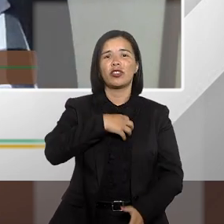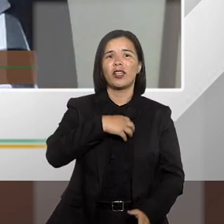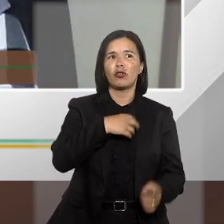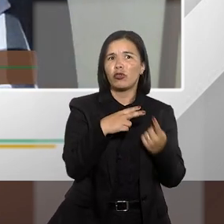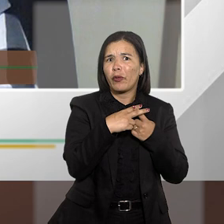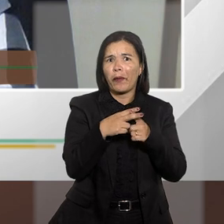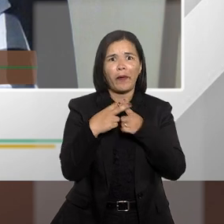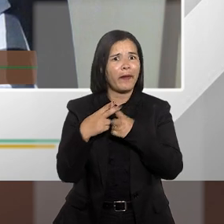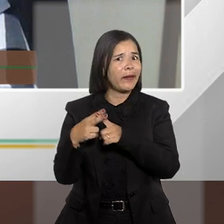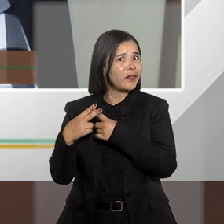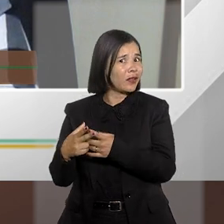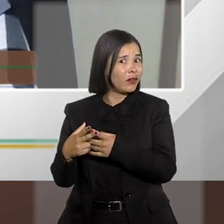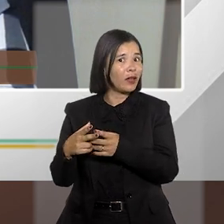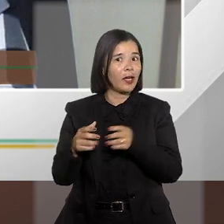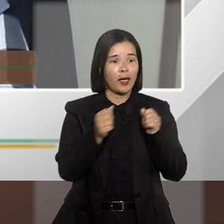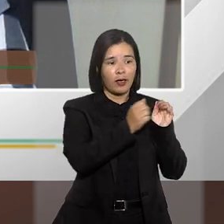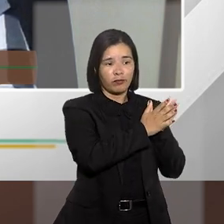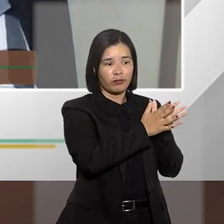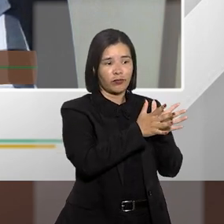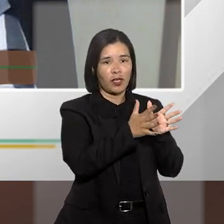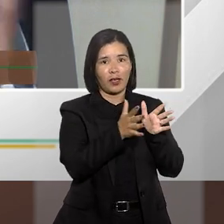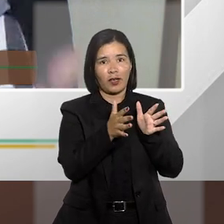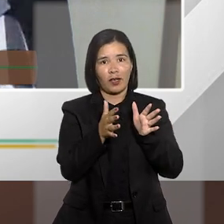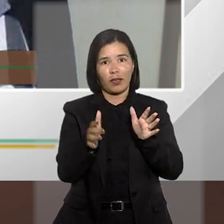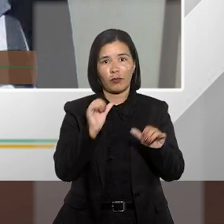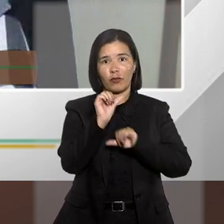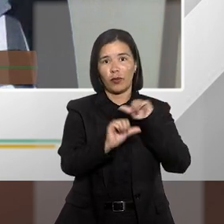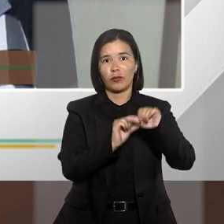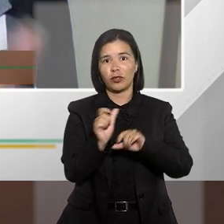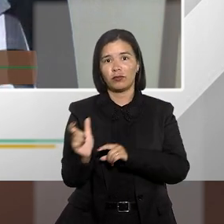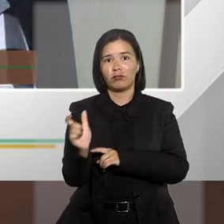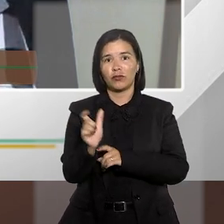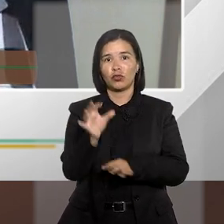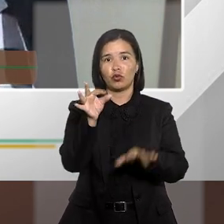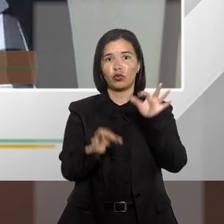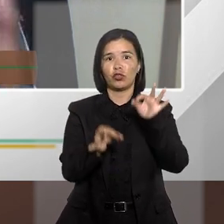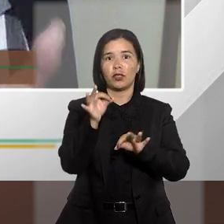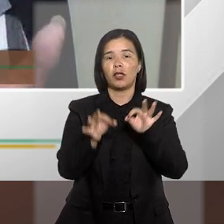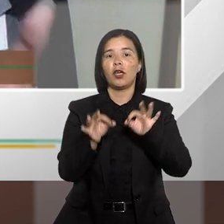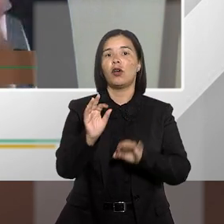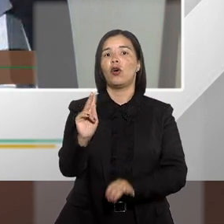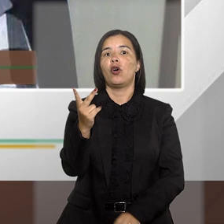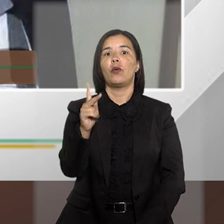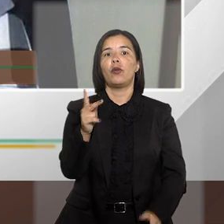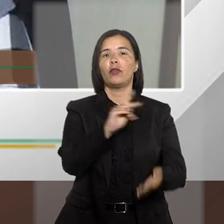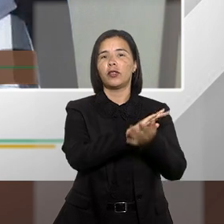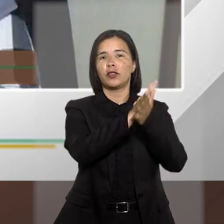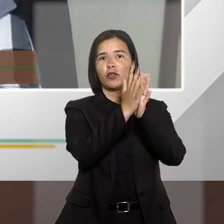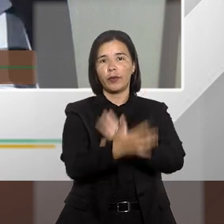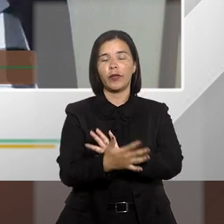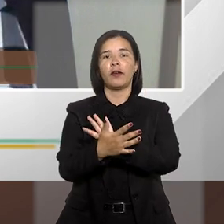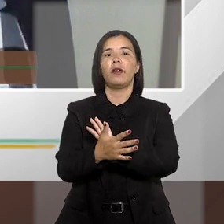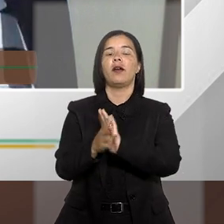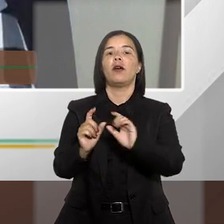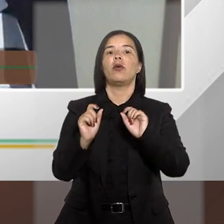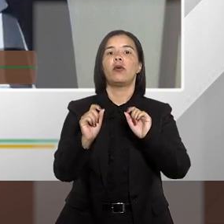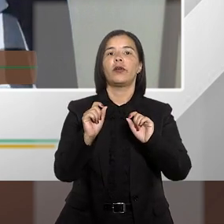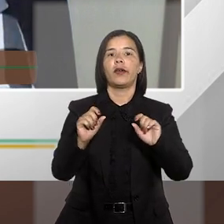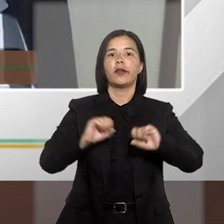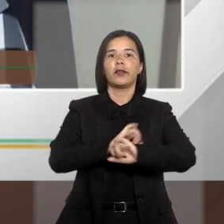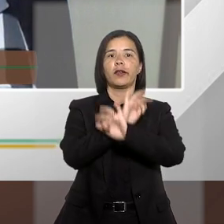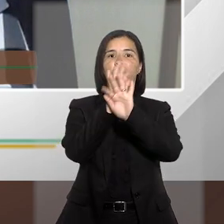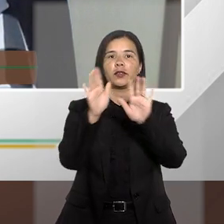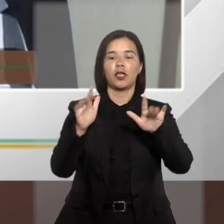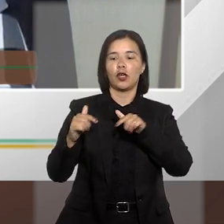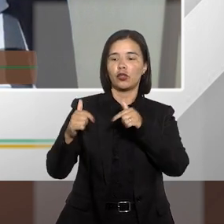tempo, o termo absorveu-se muito em função do judiciário, o termo homotransfobia, né? Então, os pareceres,